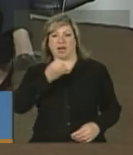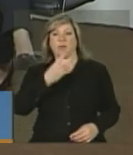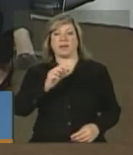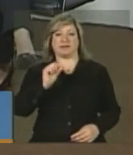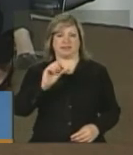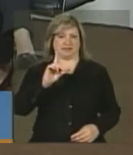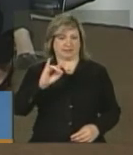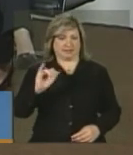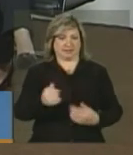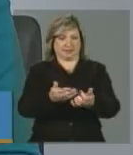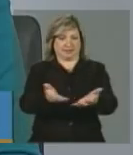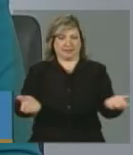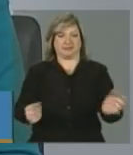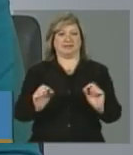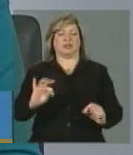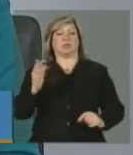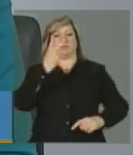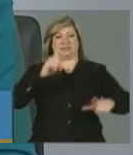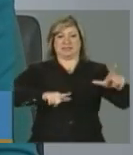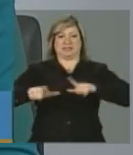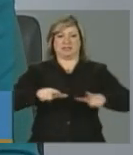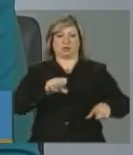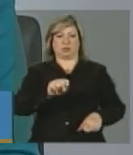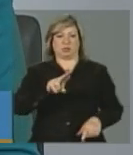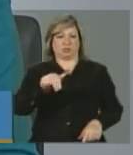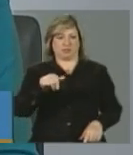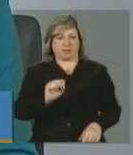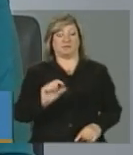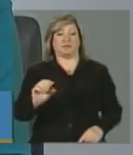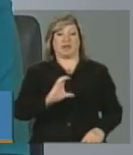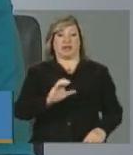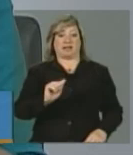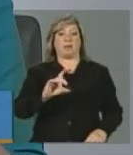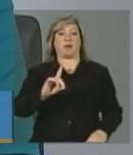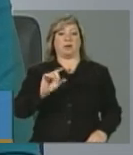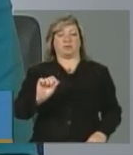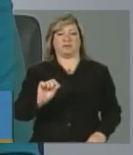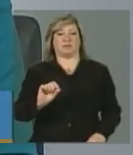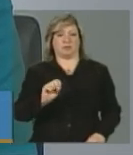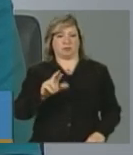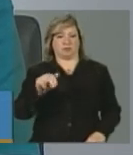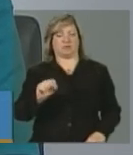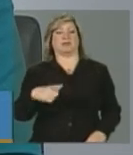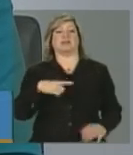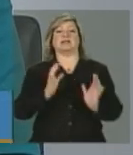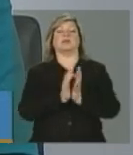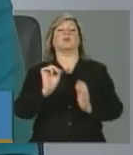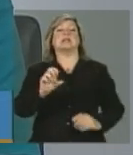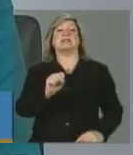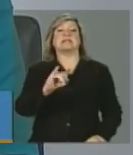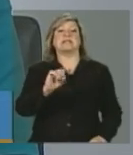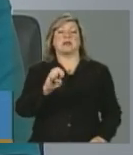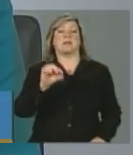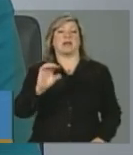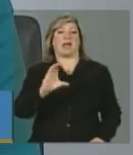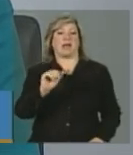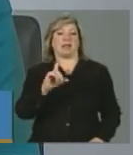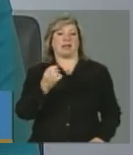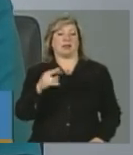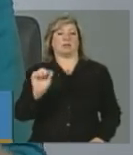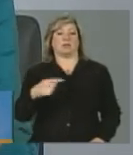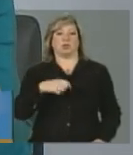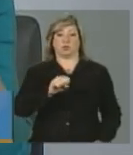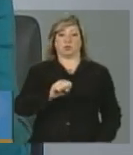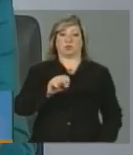aos conselheiros, aos trabalhadores do SUAS. Bom, o CAD SUAS, ele é o sistema de cadastro do Sistema Único da Assistência